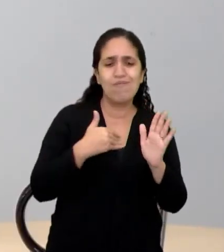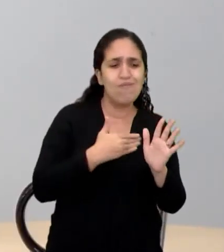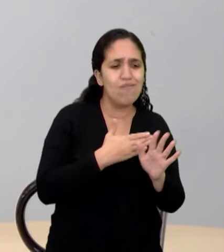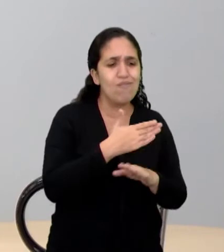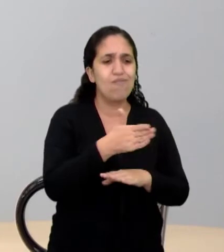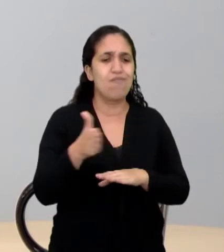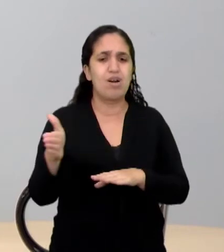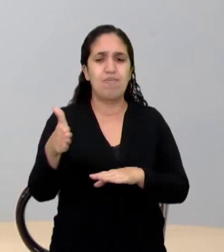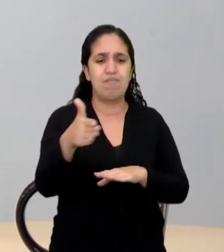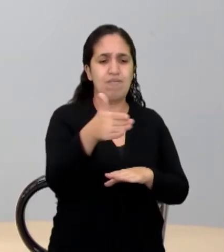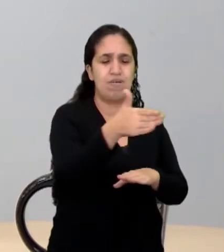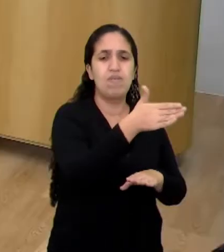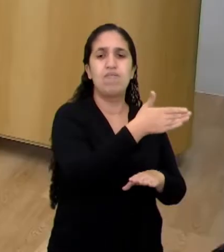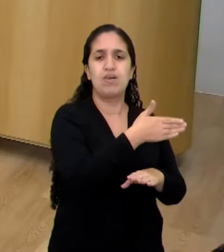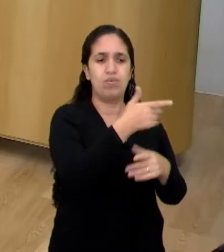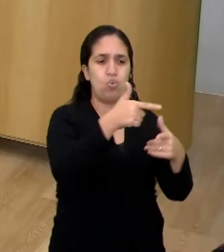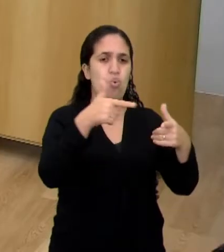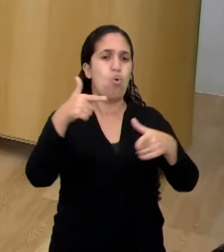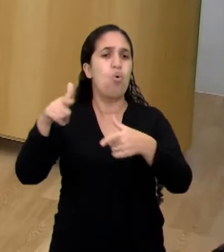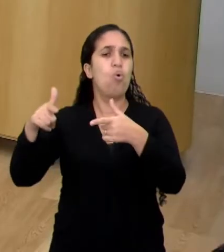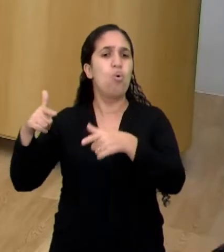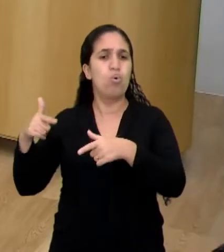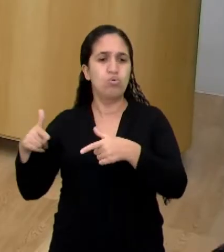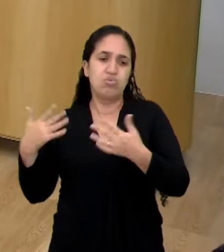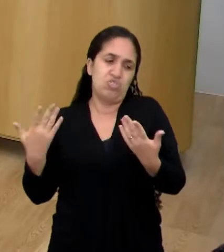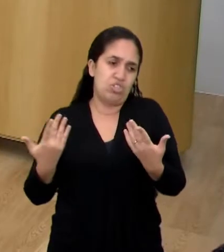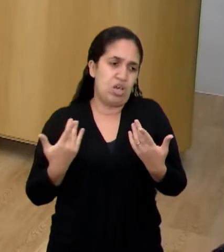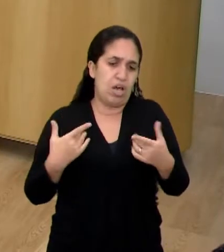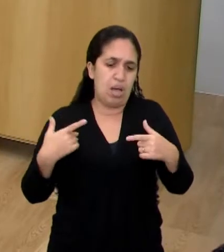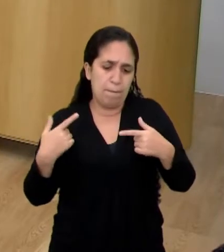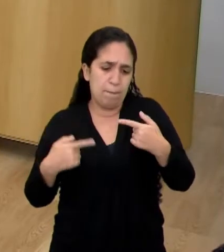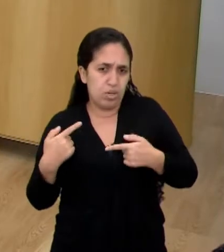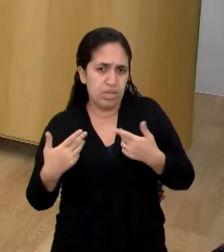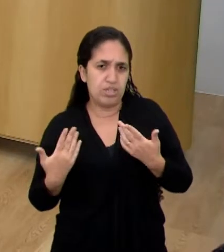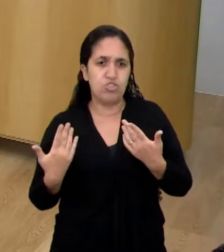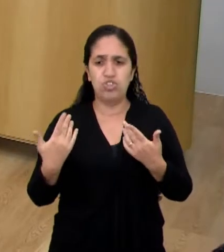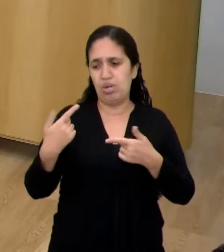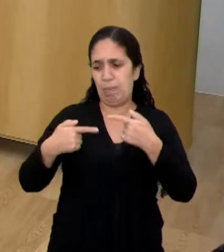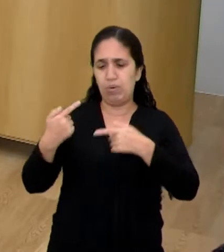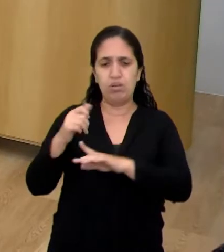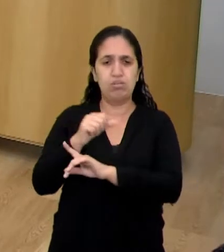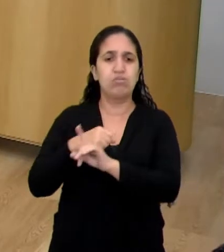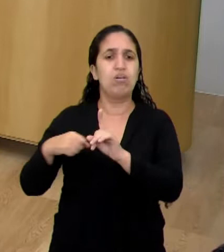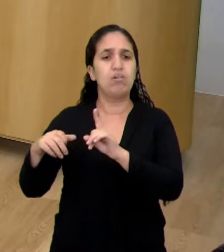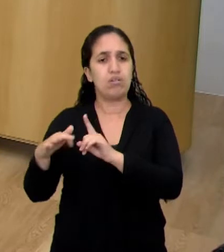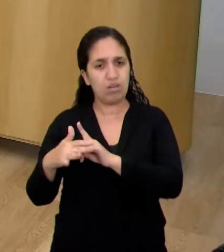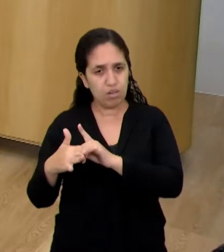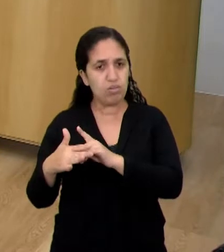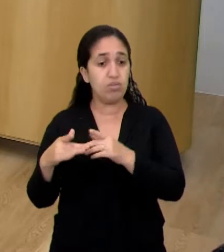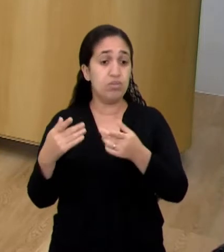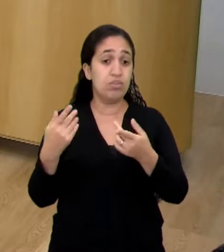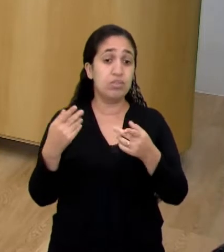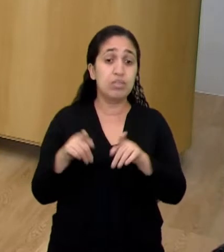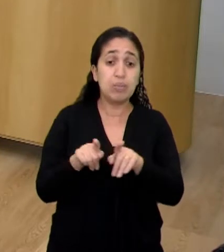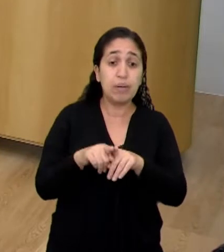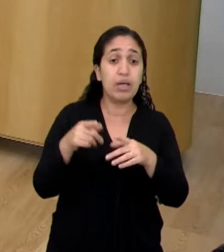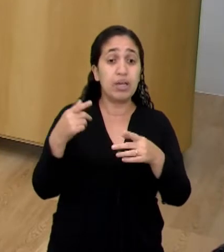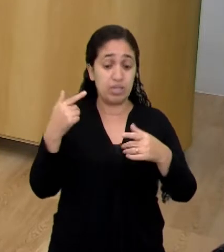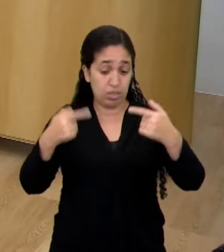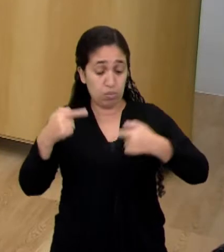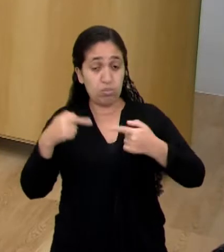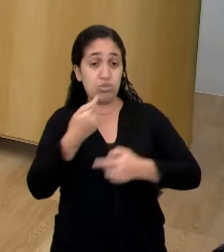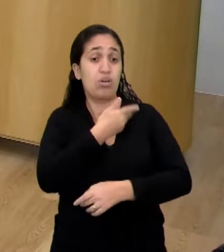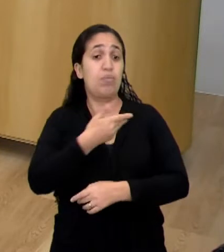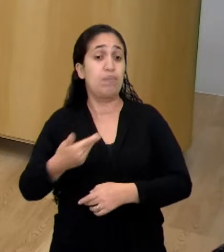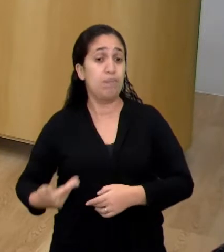mais cenário que entra na questão já política, político-social e tudo mais, a questão também de políticas públicas, que